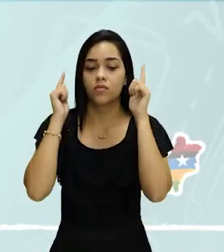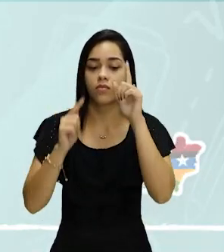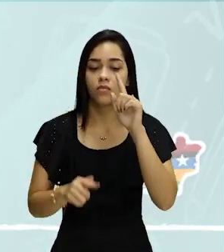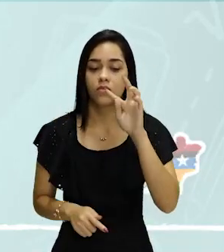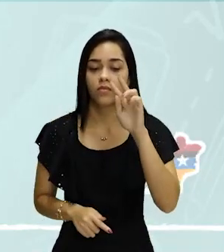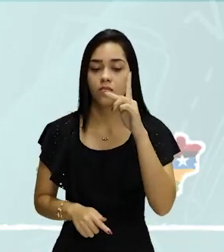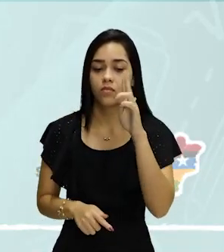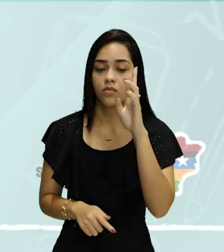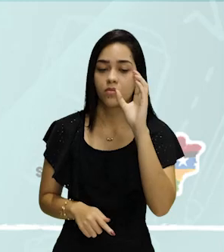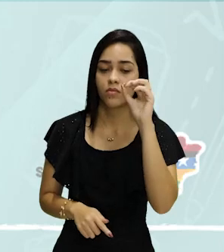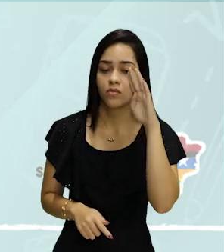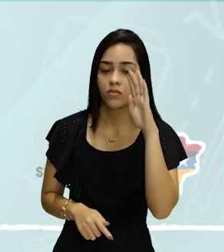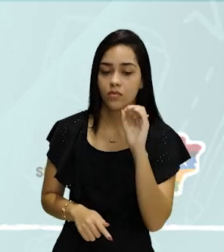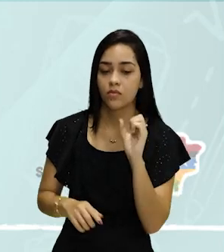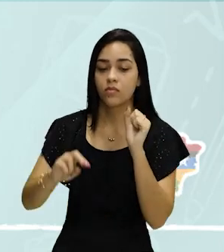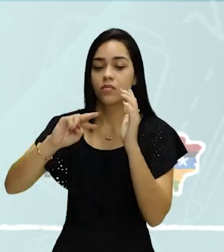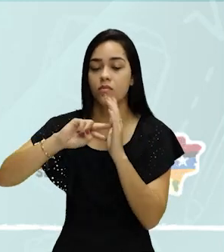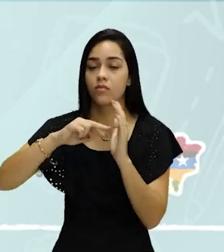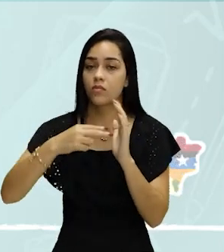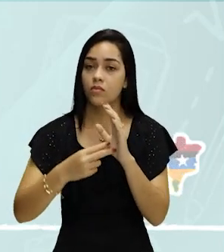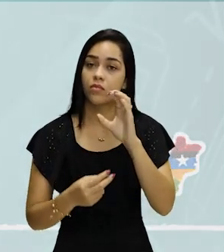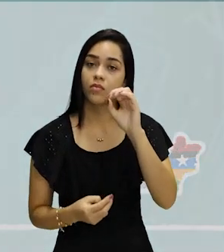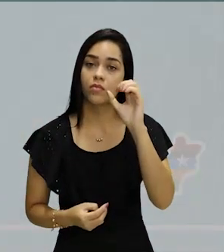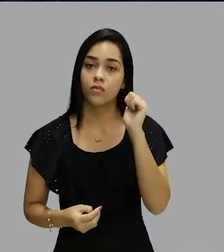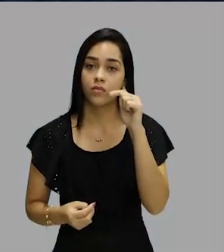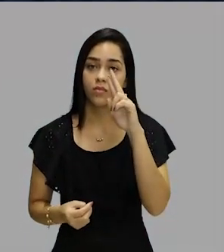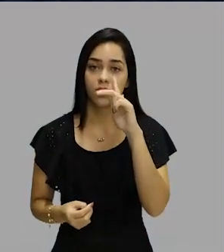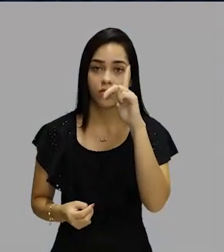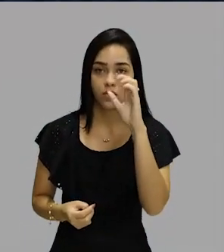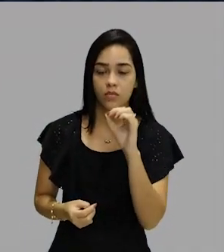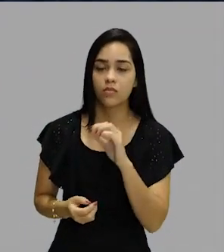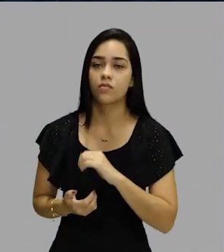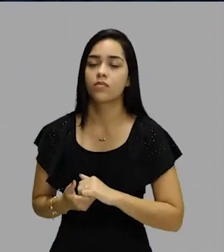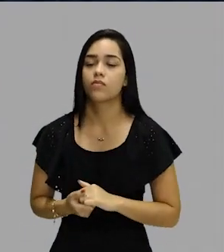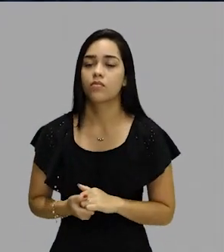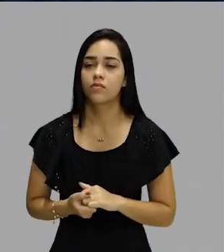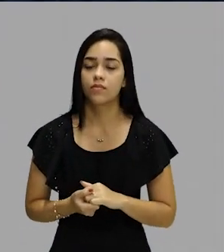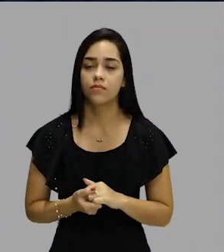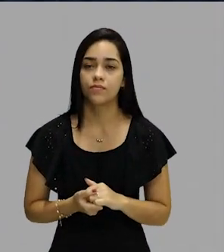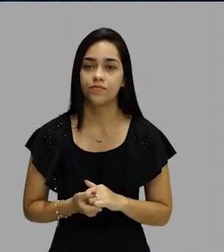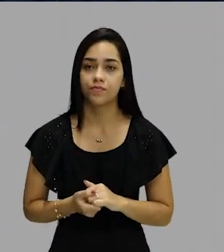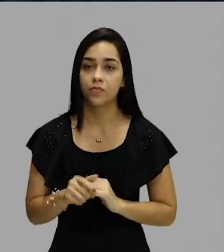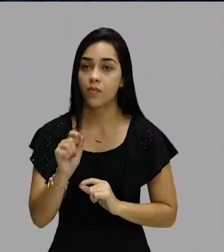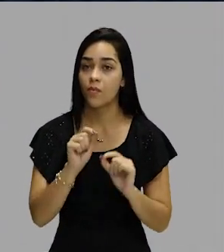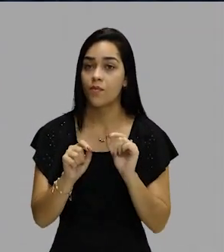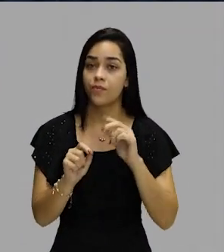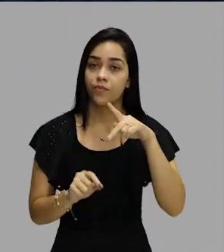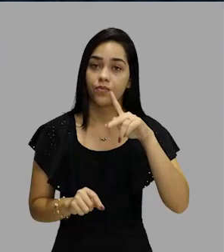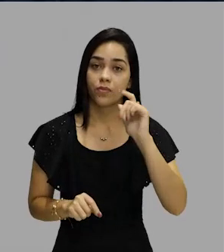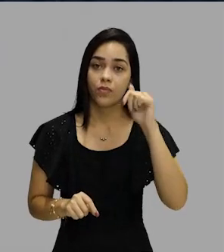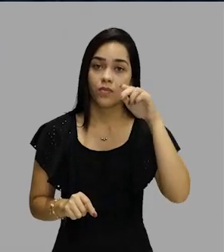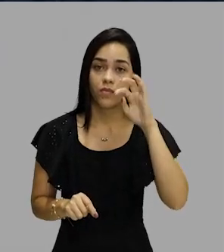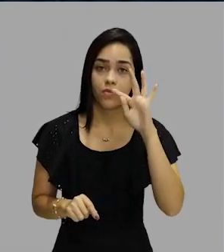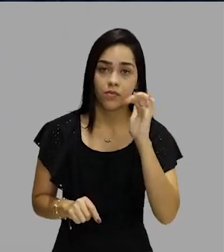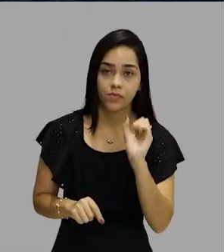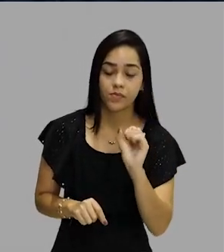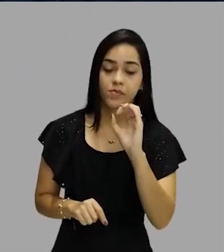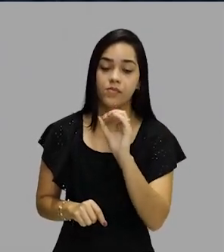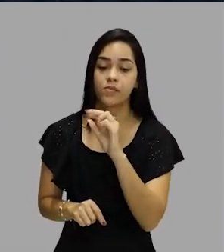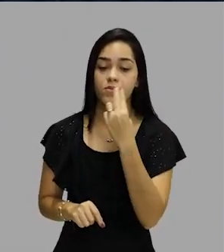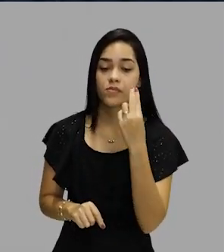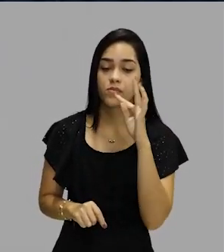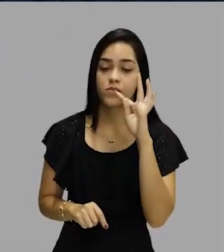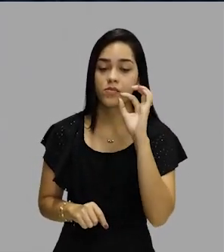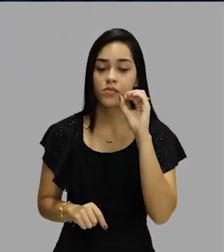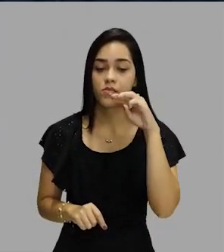trombos, que quer dizer coágulo, ok? Na verdade, as plaquetas ou trombócitos, elas